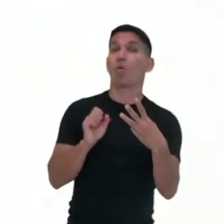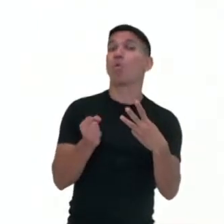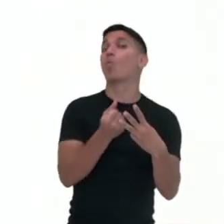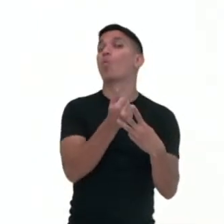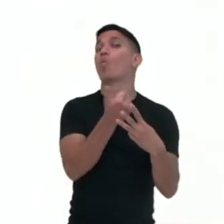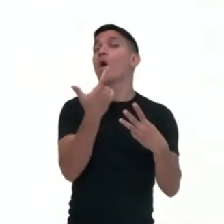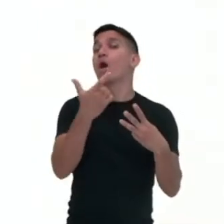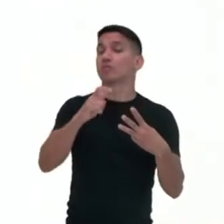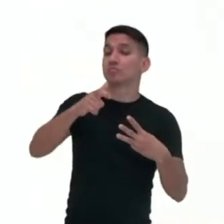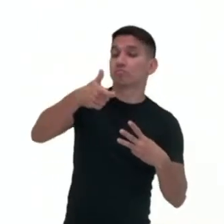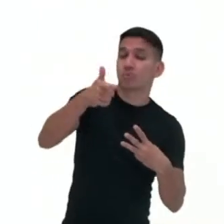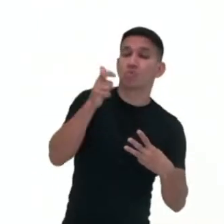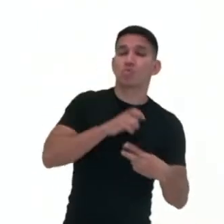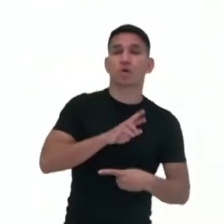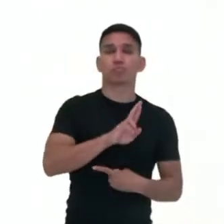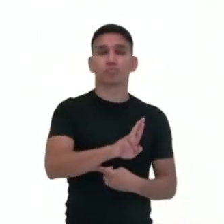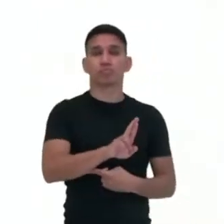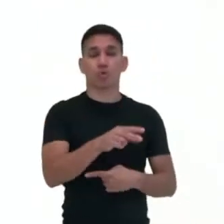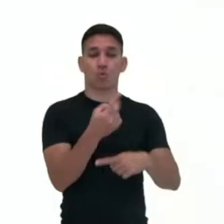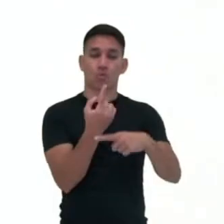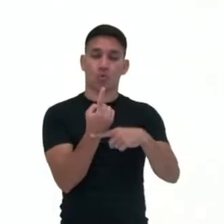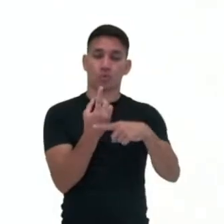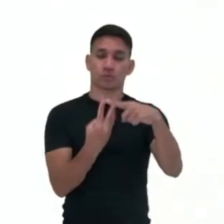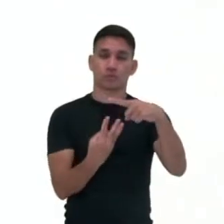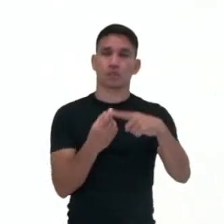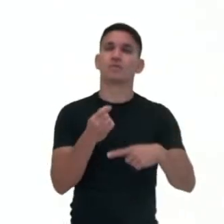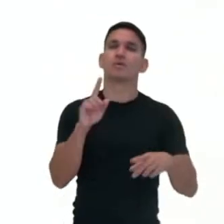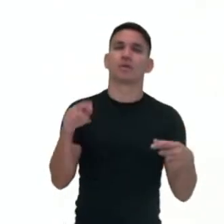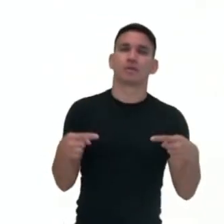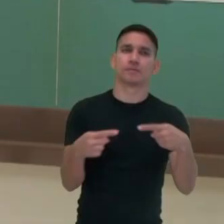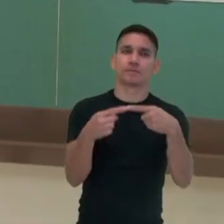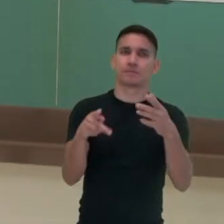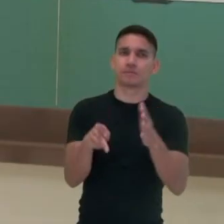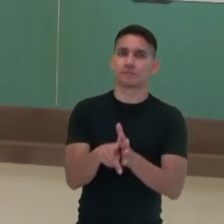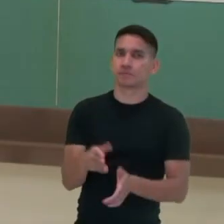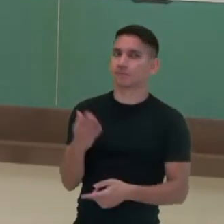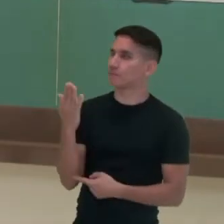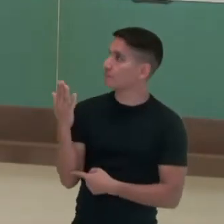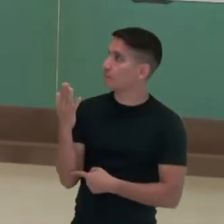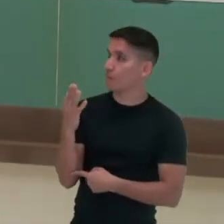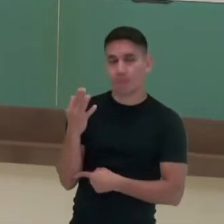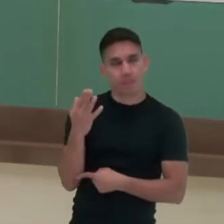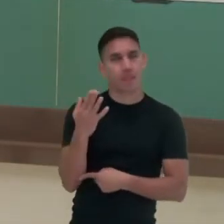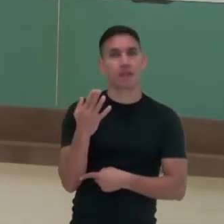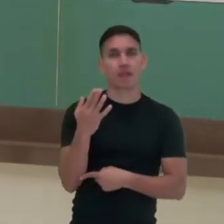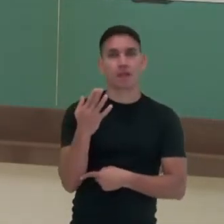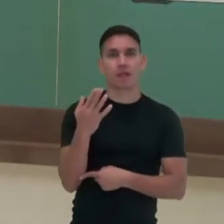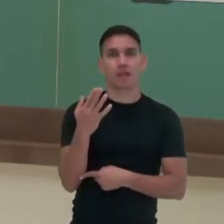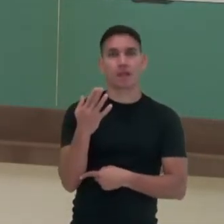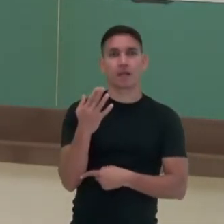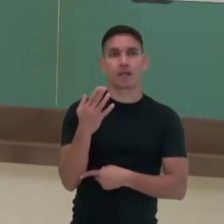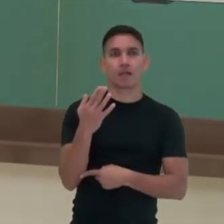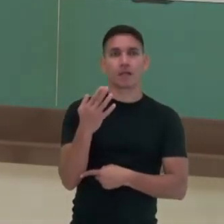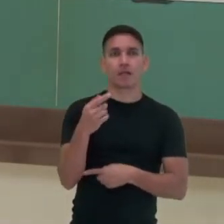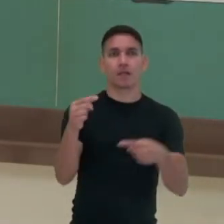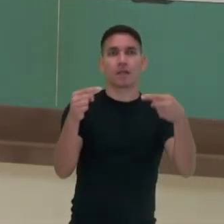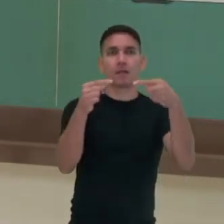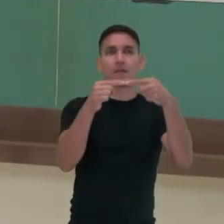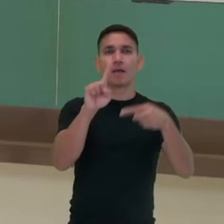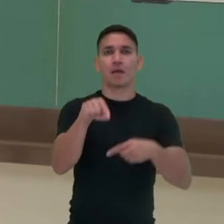que resultaria em 1 sobre 3? É 3 elevado na... Eu peguei